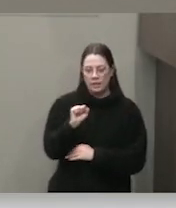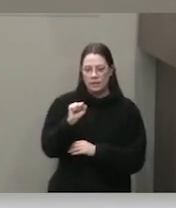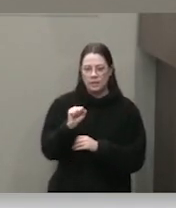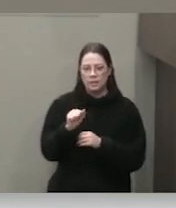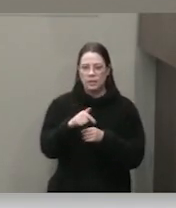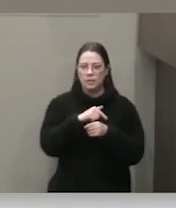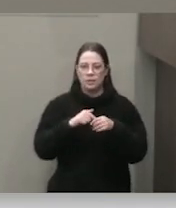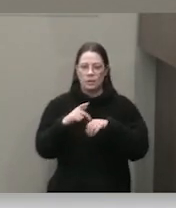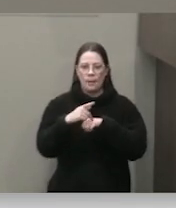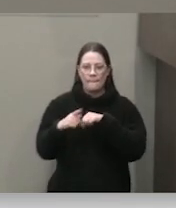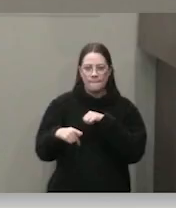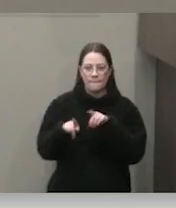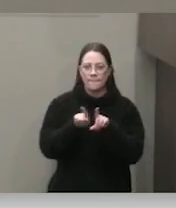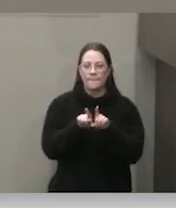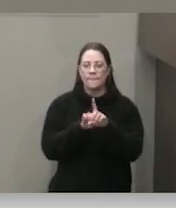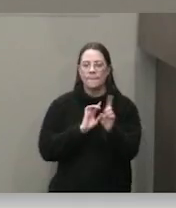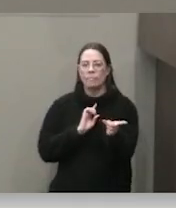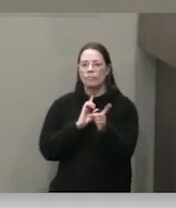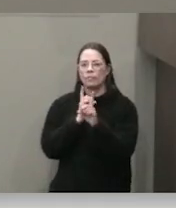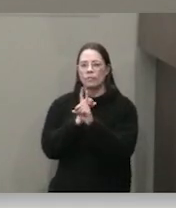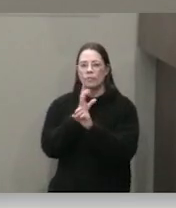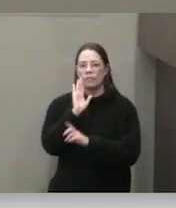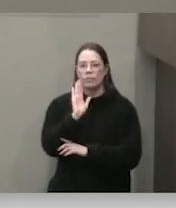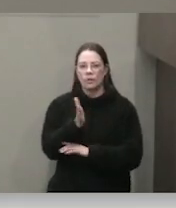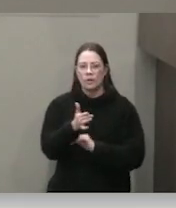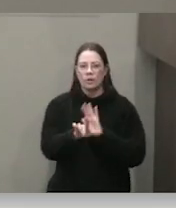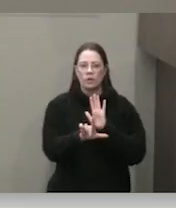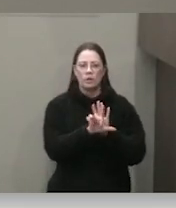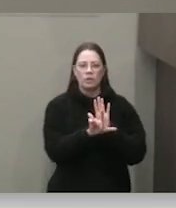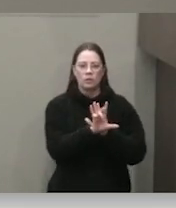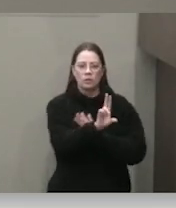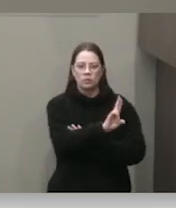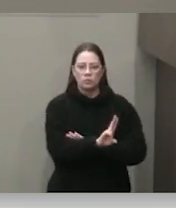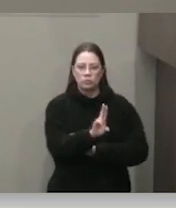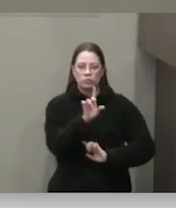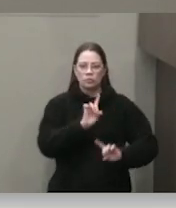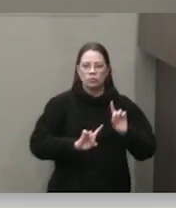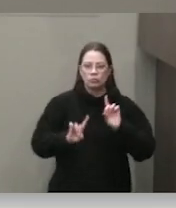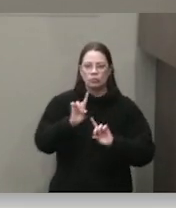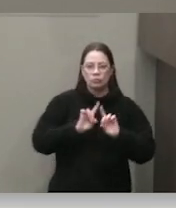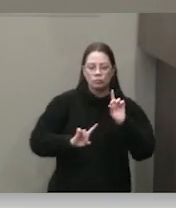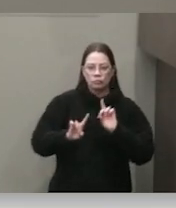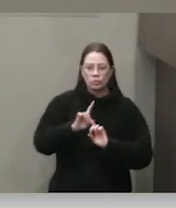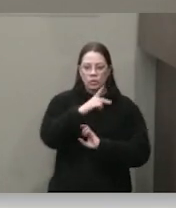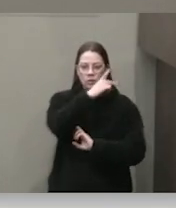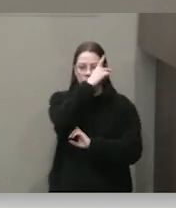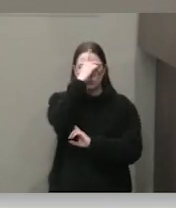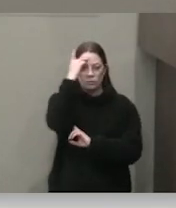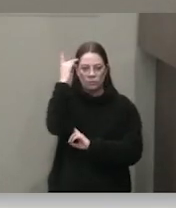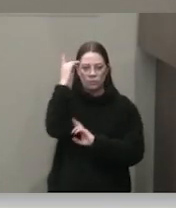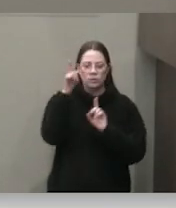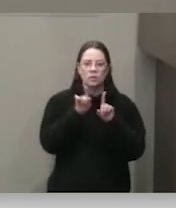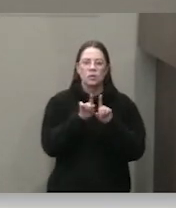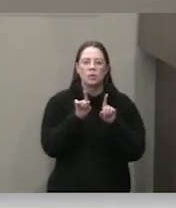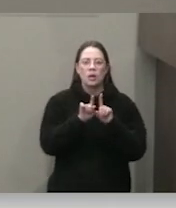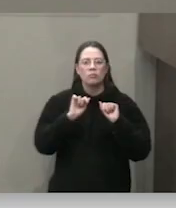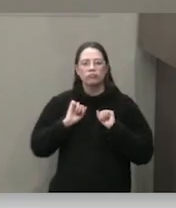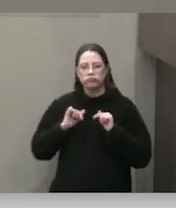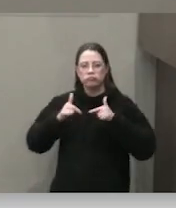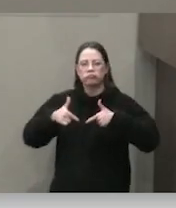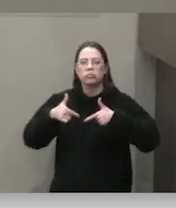e inclusive encontrei já a lei sendo aplicada em alguma delas, e as pessoas até se